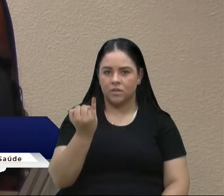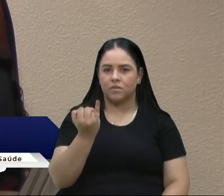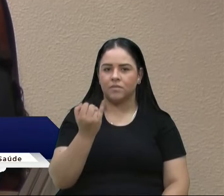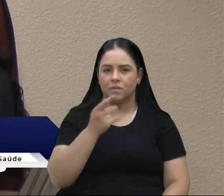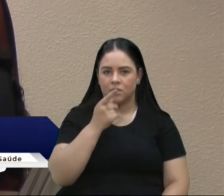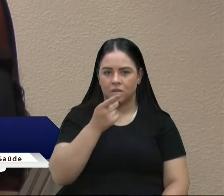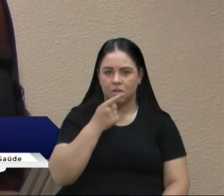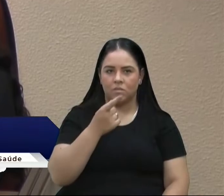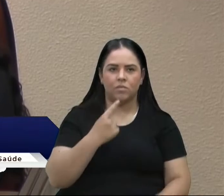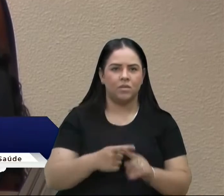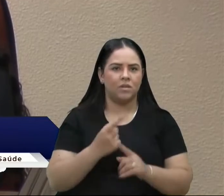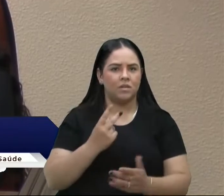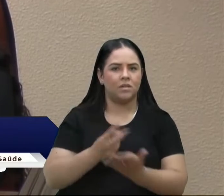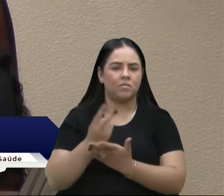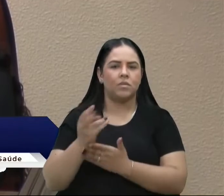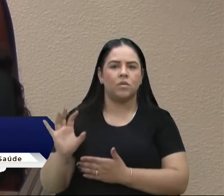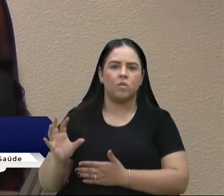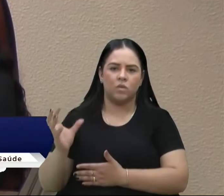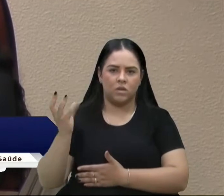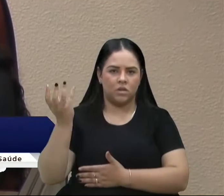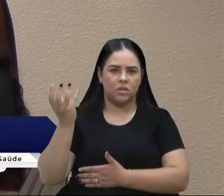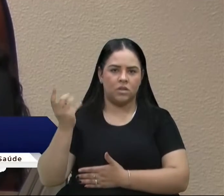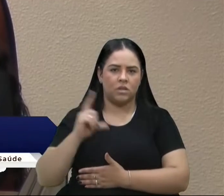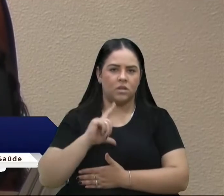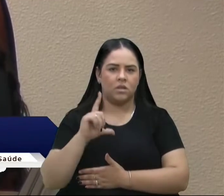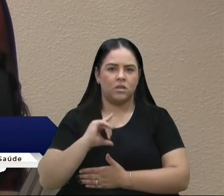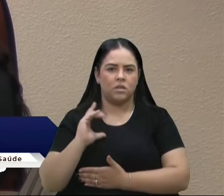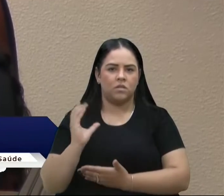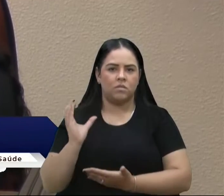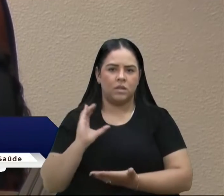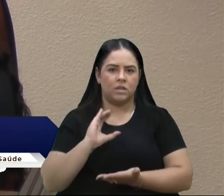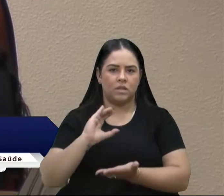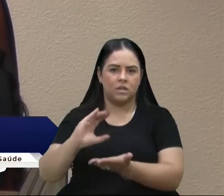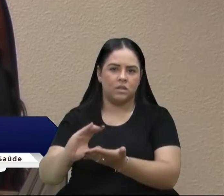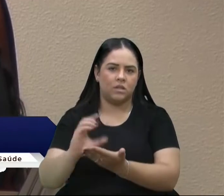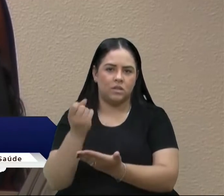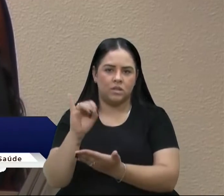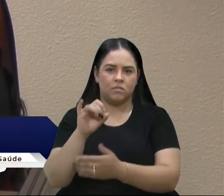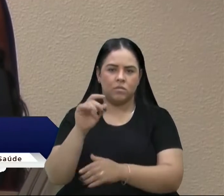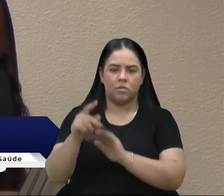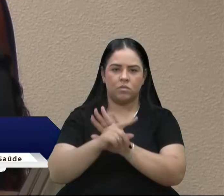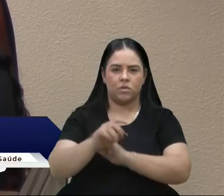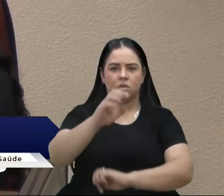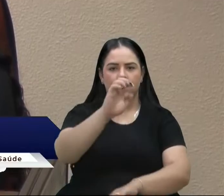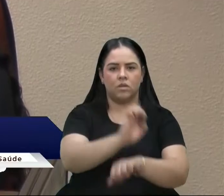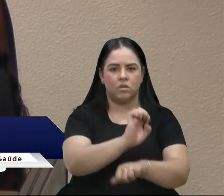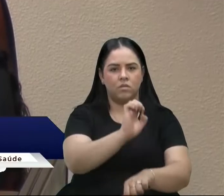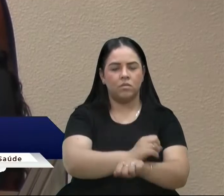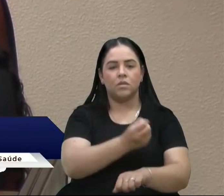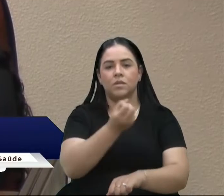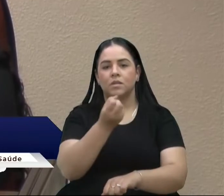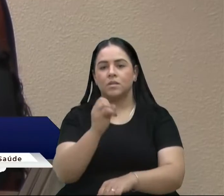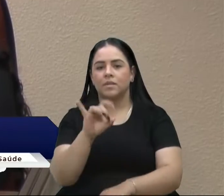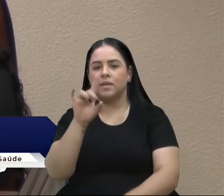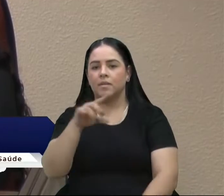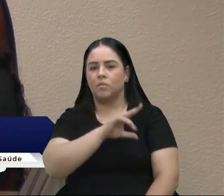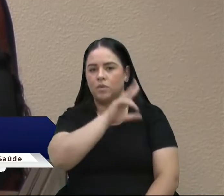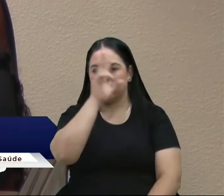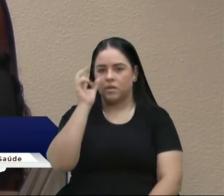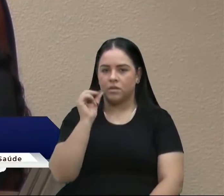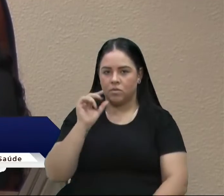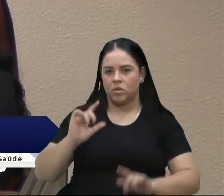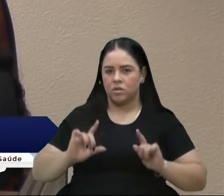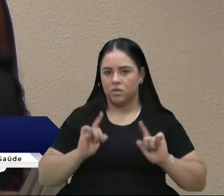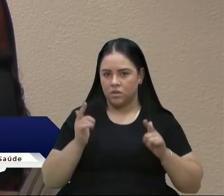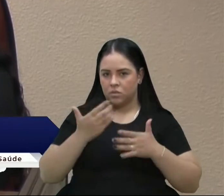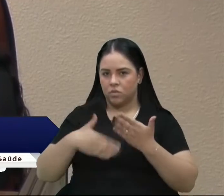E toda vez que um pleito de recomposição de teto, seja por parte do Estado, seja por parte dos municípios em gestão